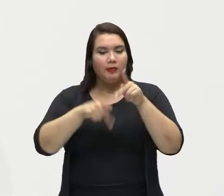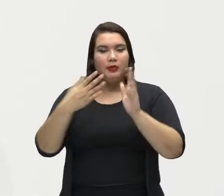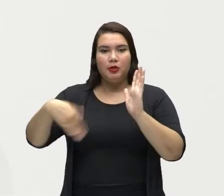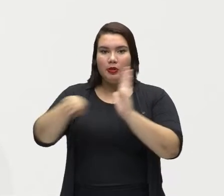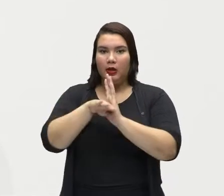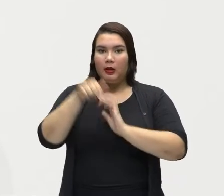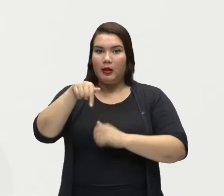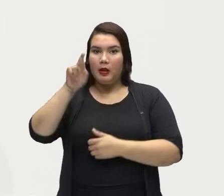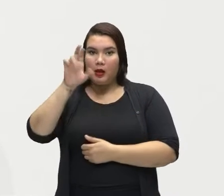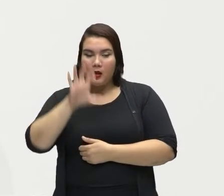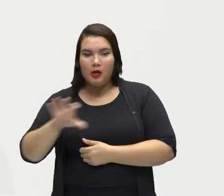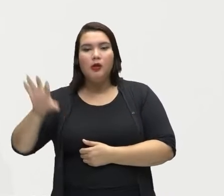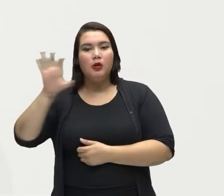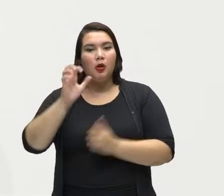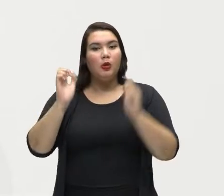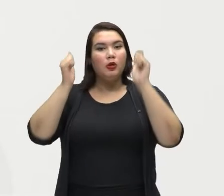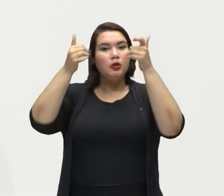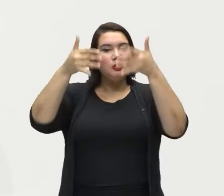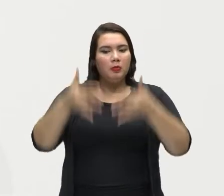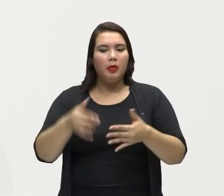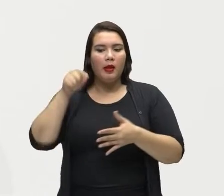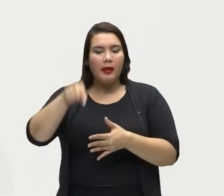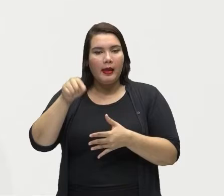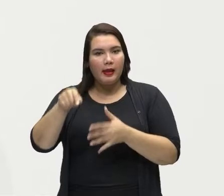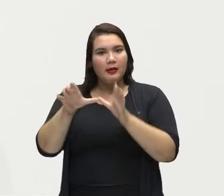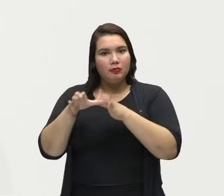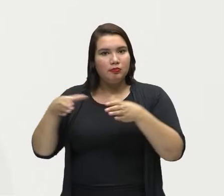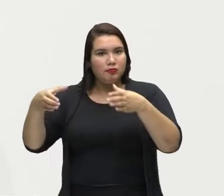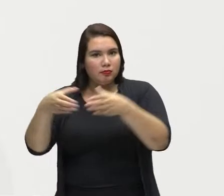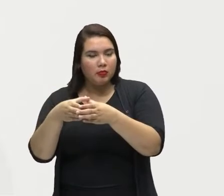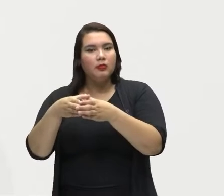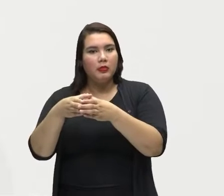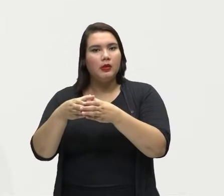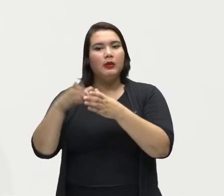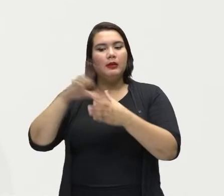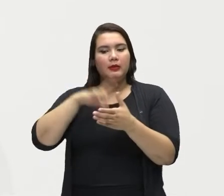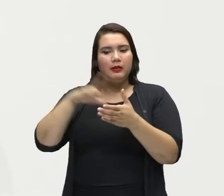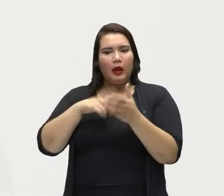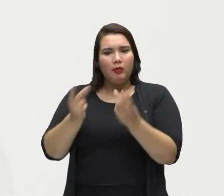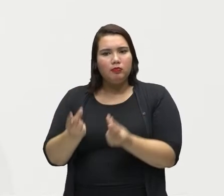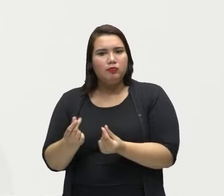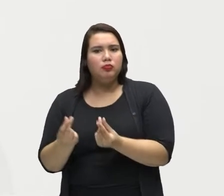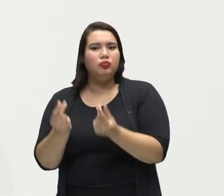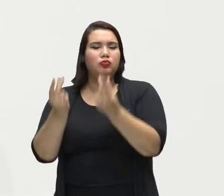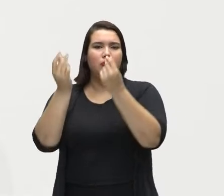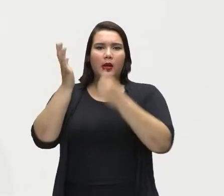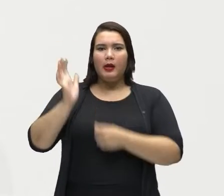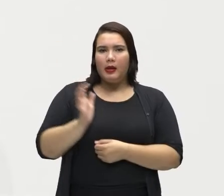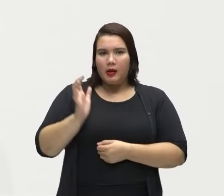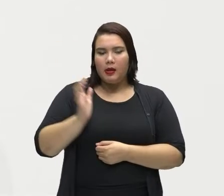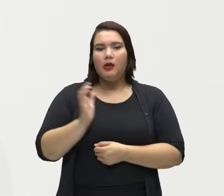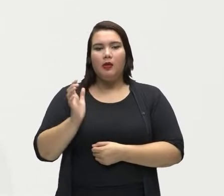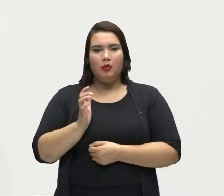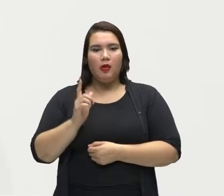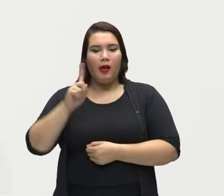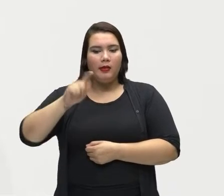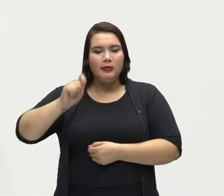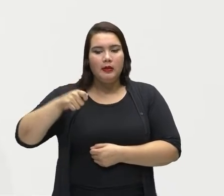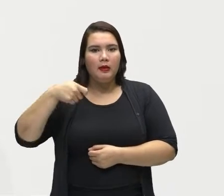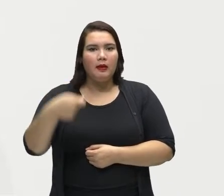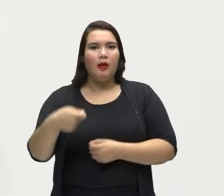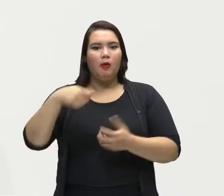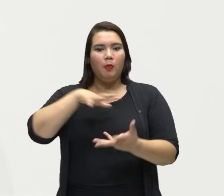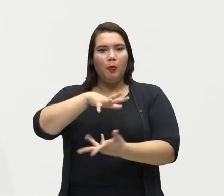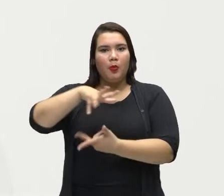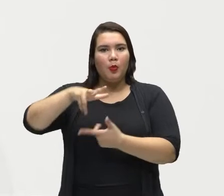sobre a riqueza do império que Gana teria e que Gana seria conhecida como a cidade do ouro, a terra